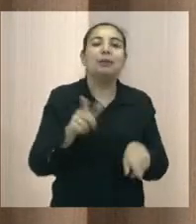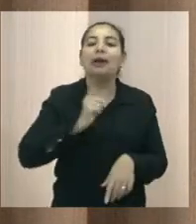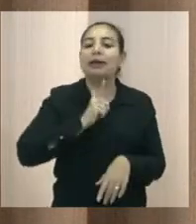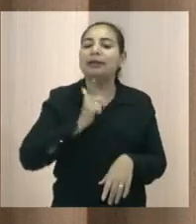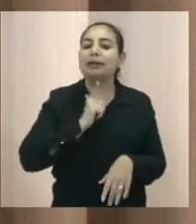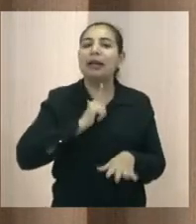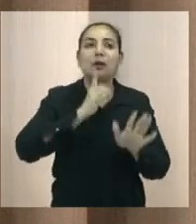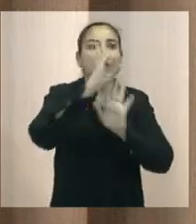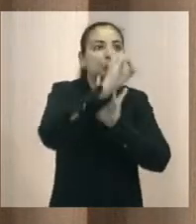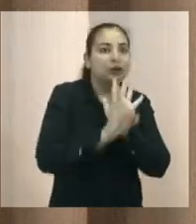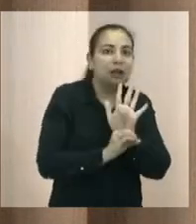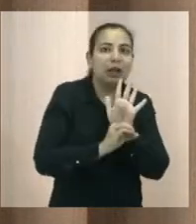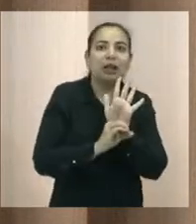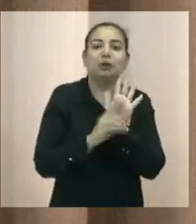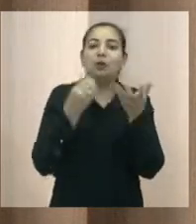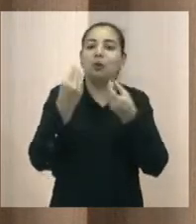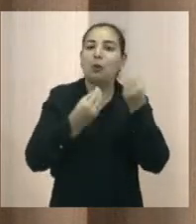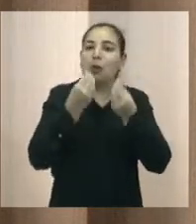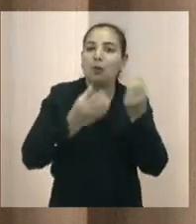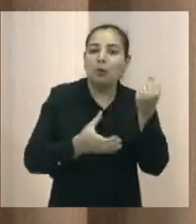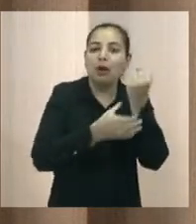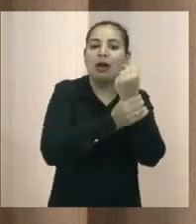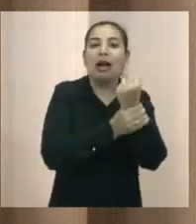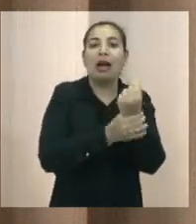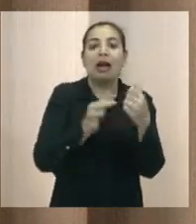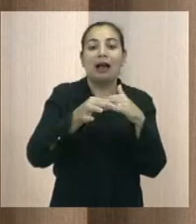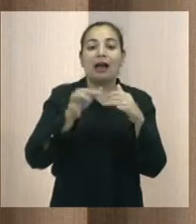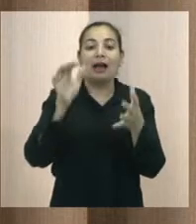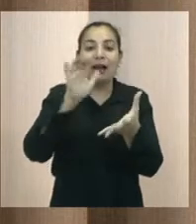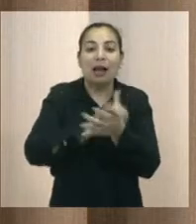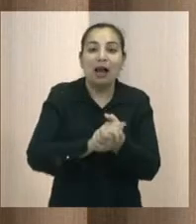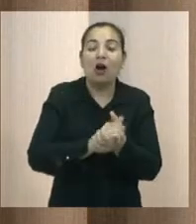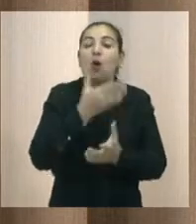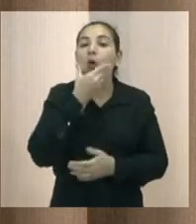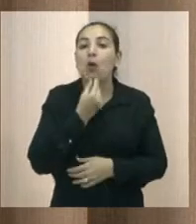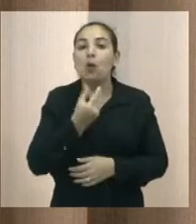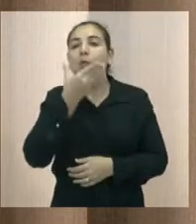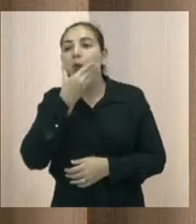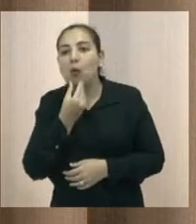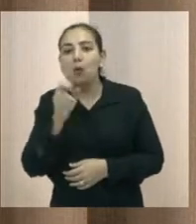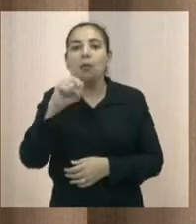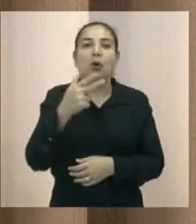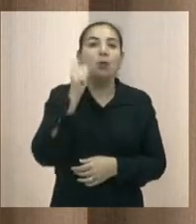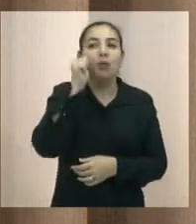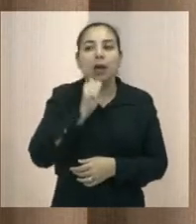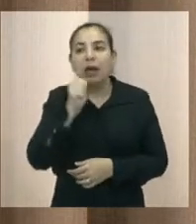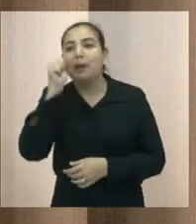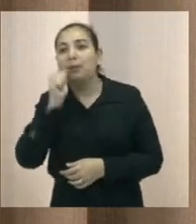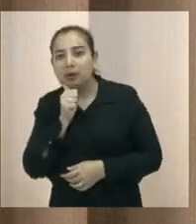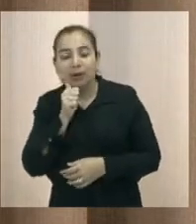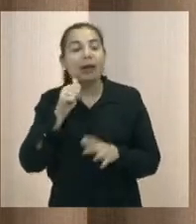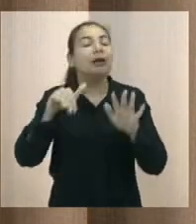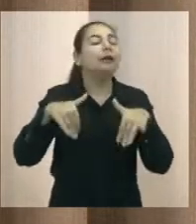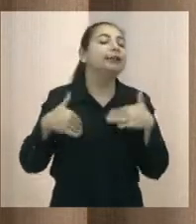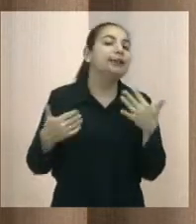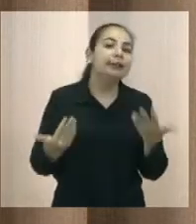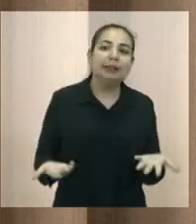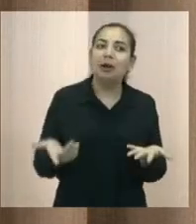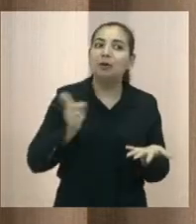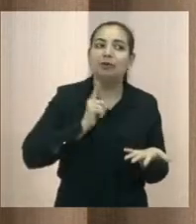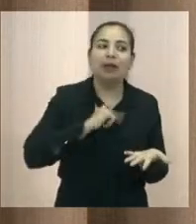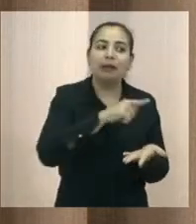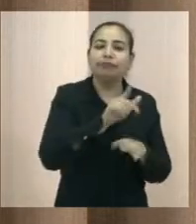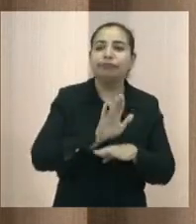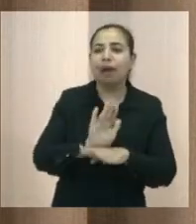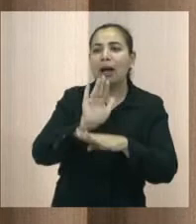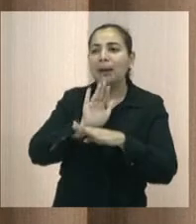de lutar para garantir, por exemplo, o casamento homoafetivo, né? Então, passa por uma série de questões que vão desde a